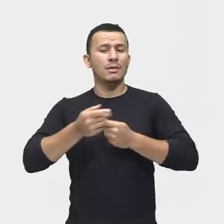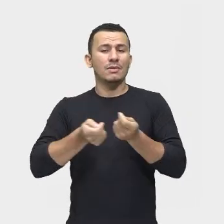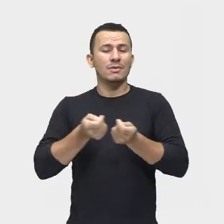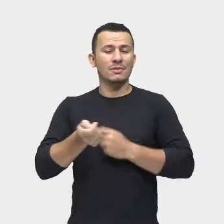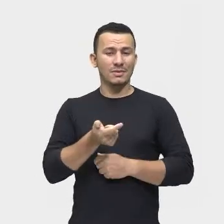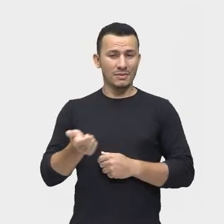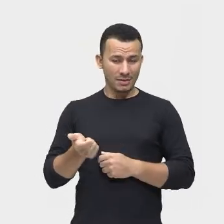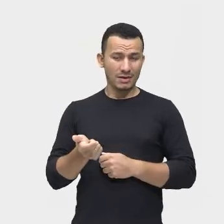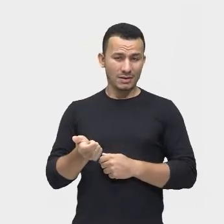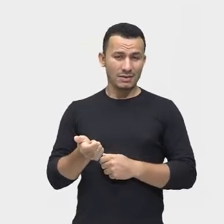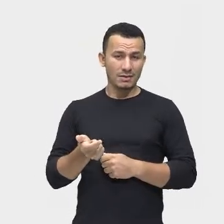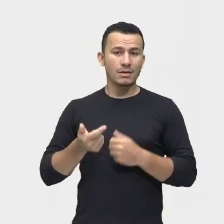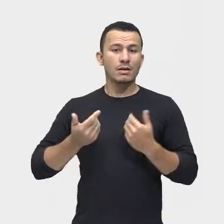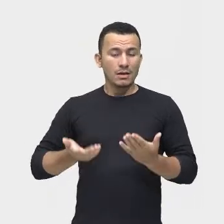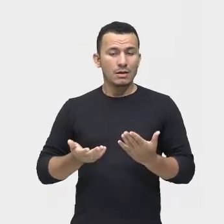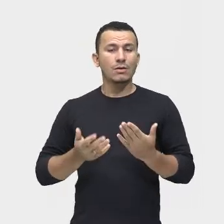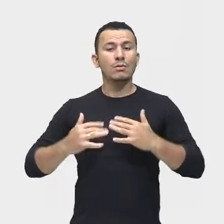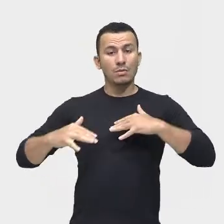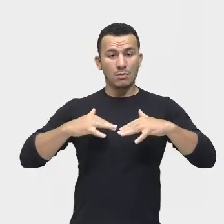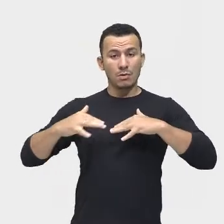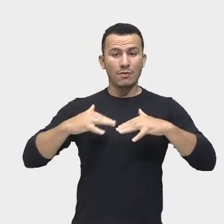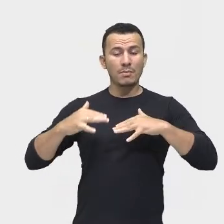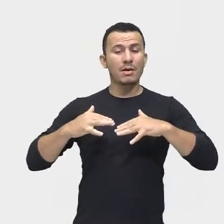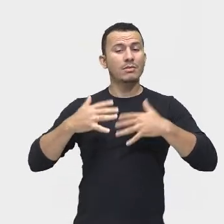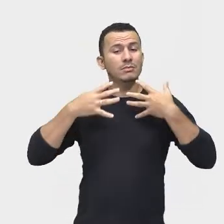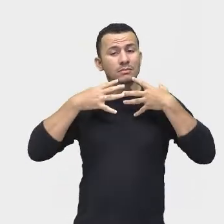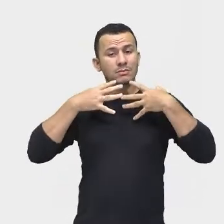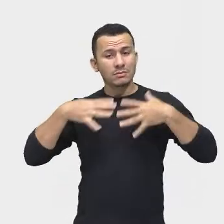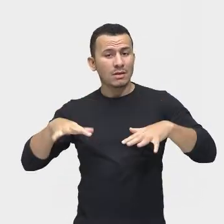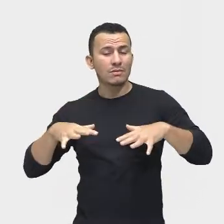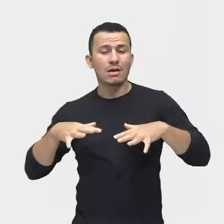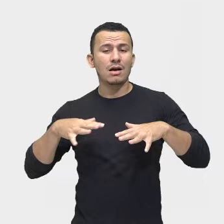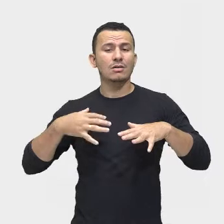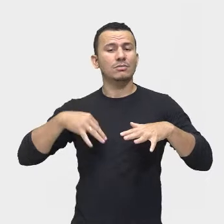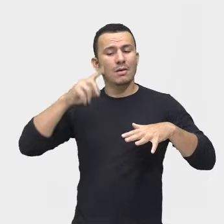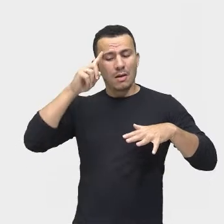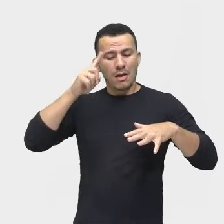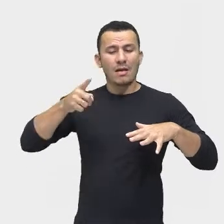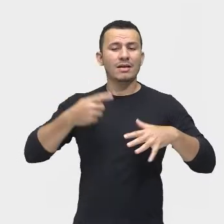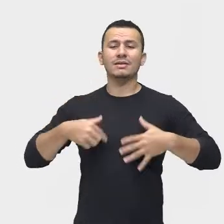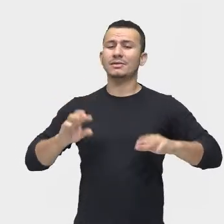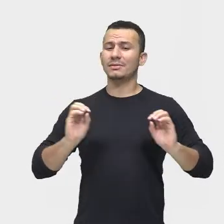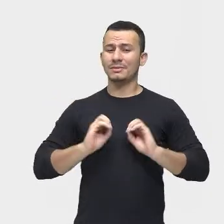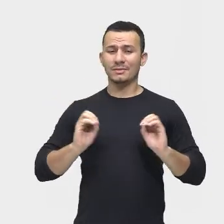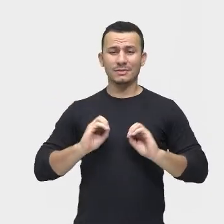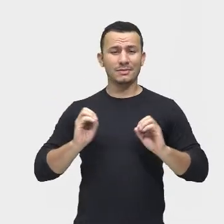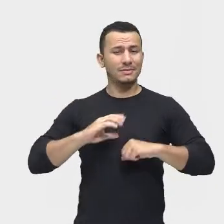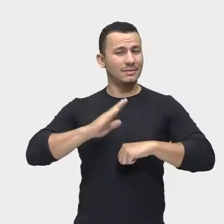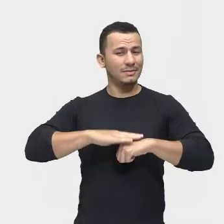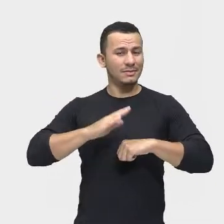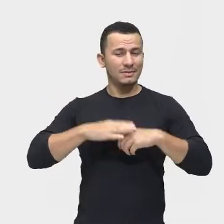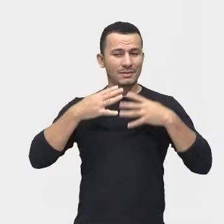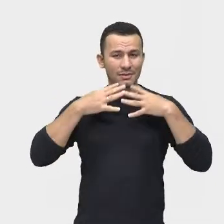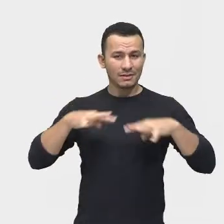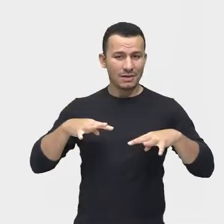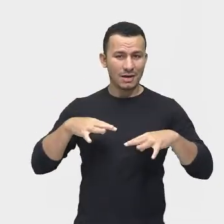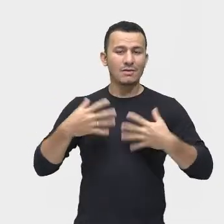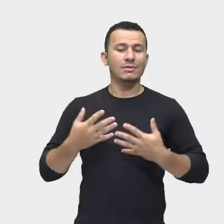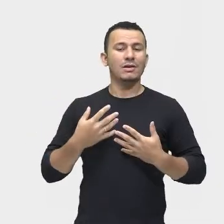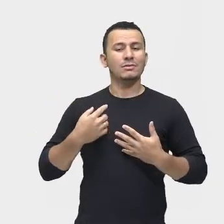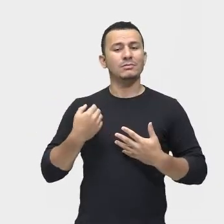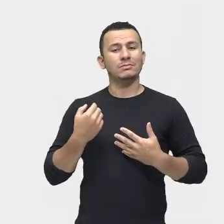os movimentos por eles gerados ocorrem independente da nossa vontade. Então, você não tem aí